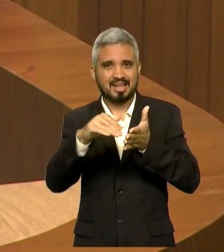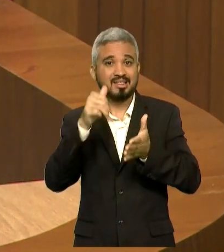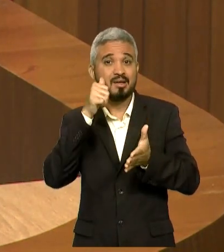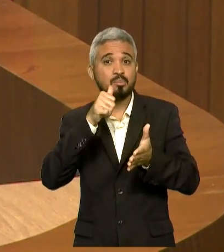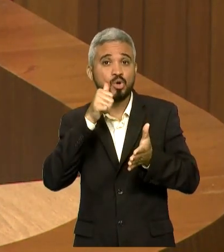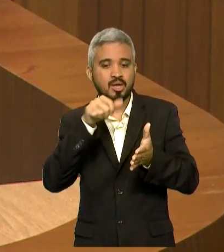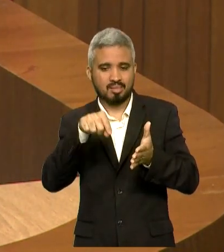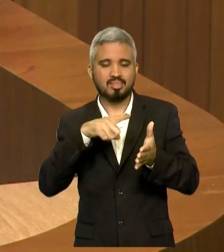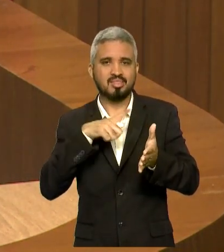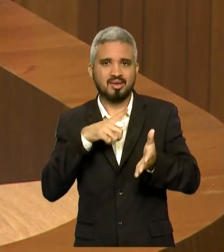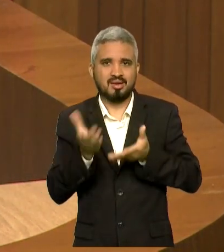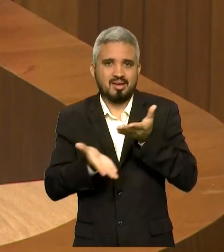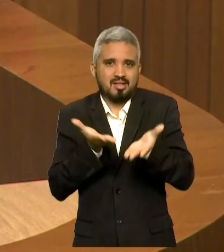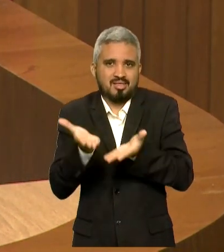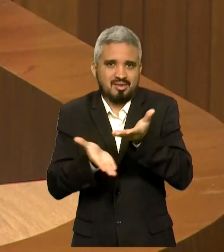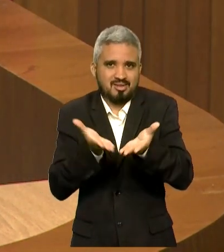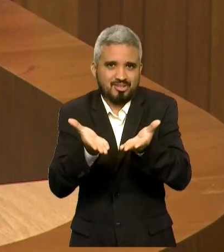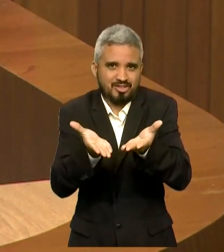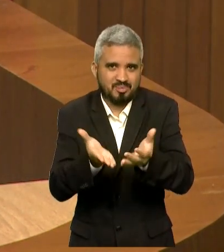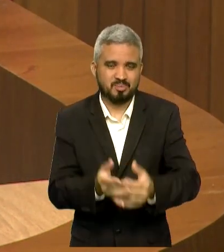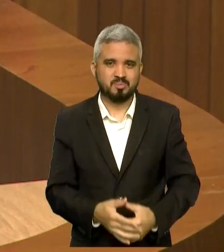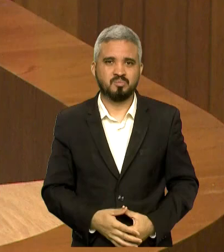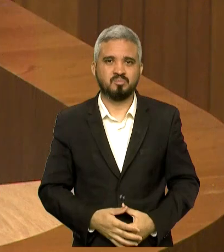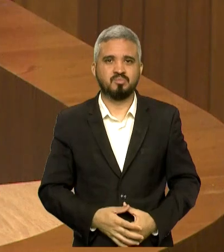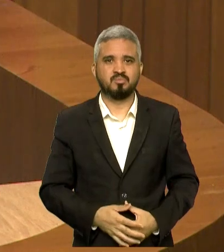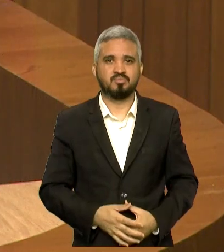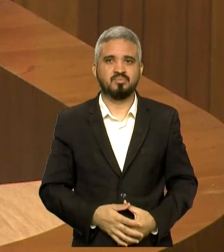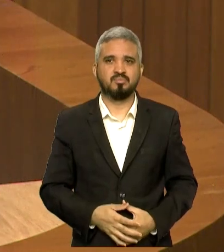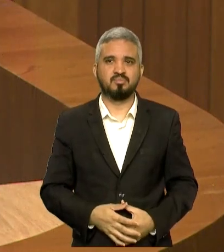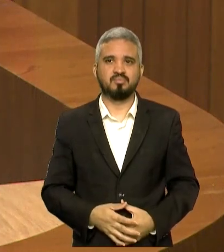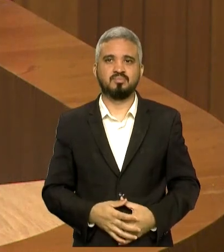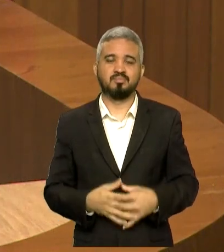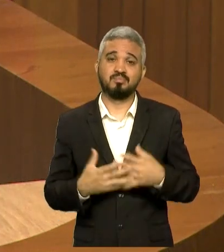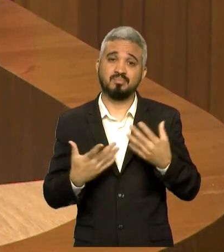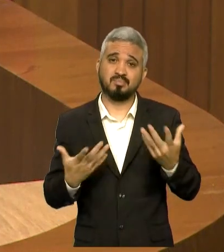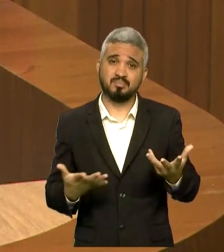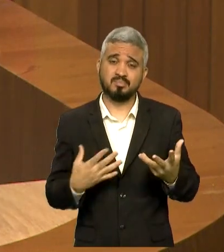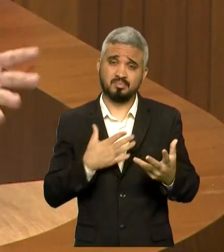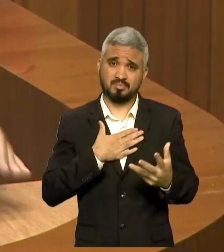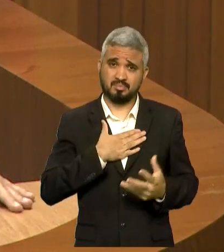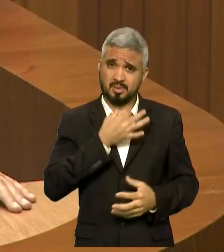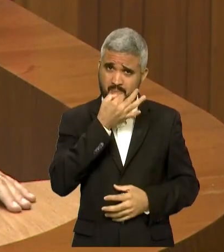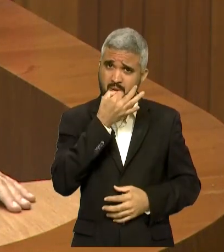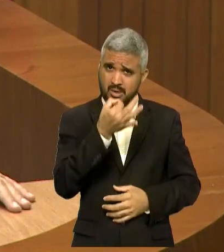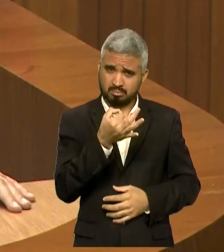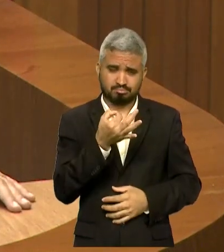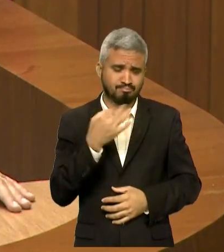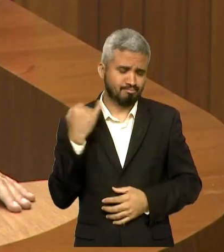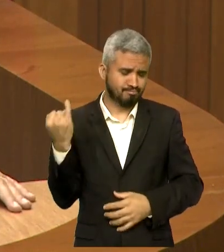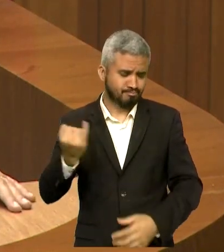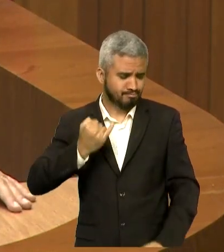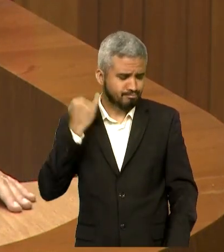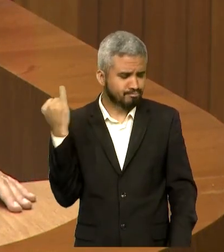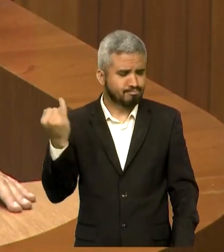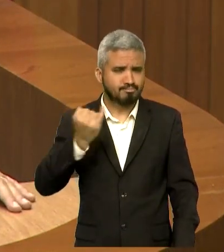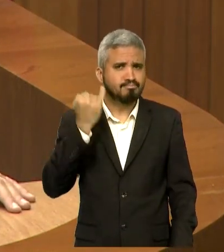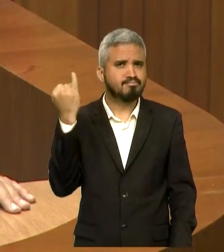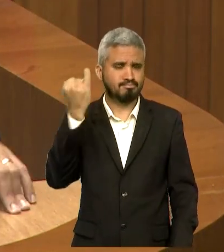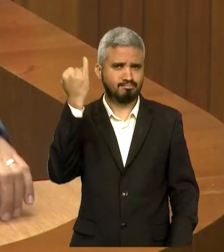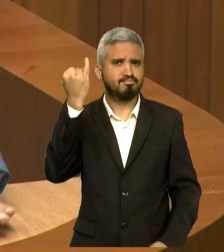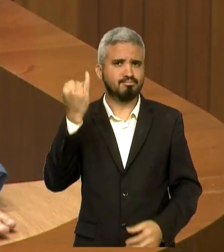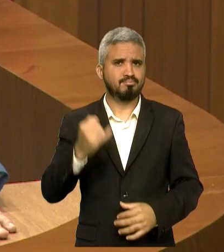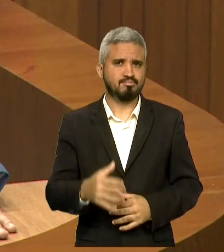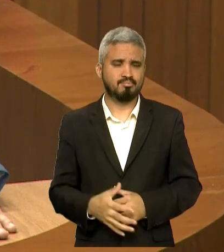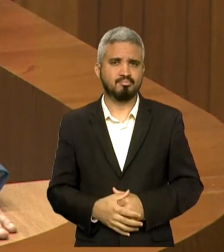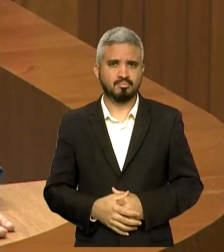atendimento. E isso é um avanço muito grande, que eu vejo a possibilidade, por isso que eu faço questão de trazer e